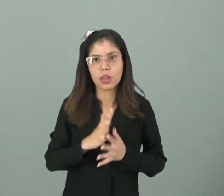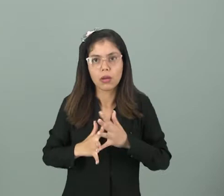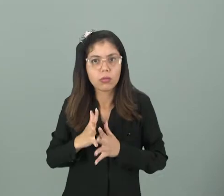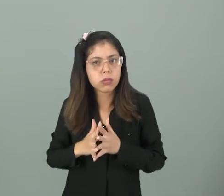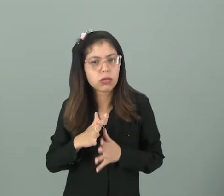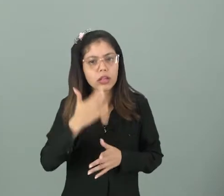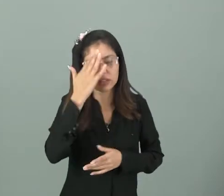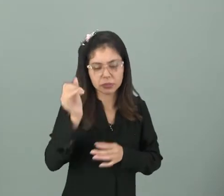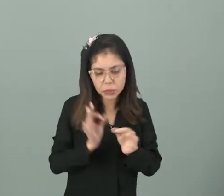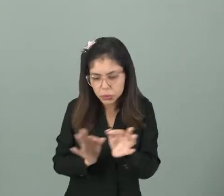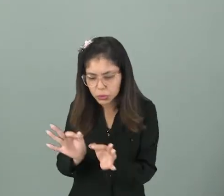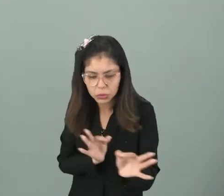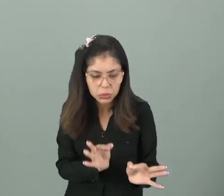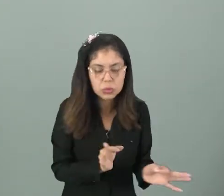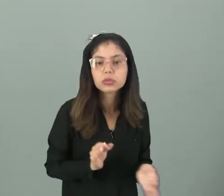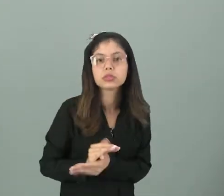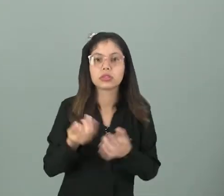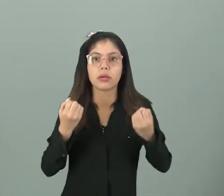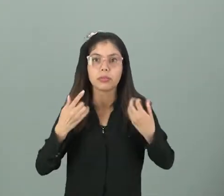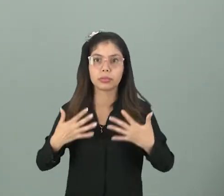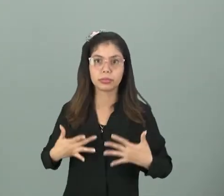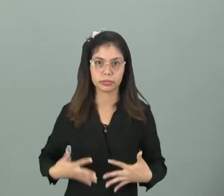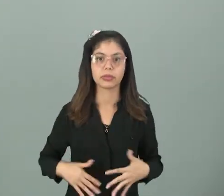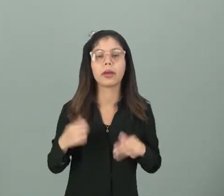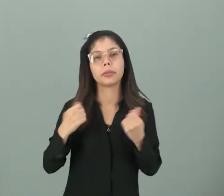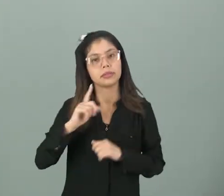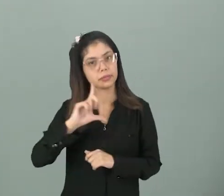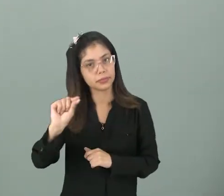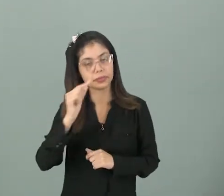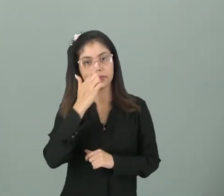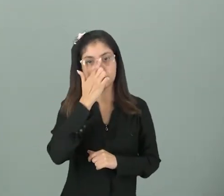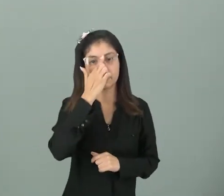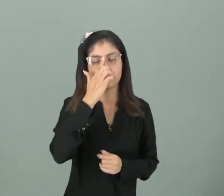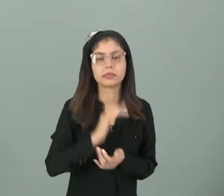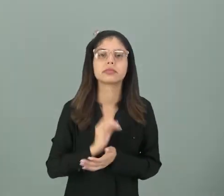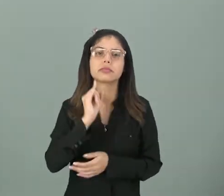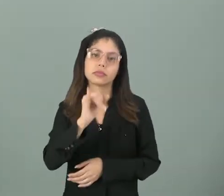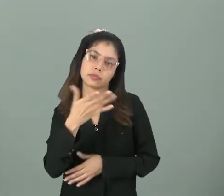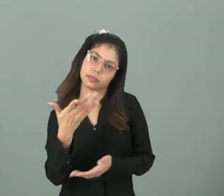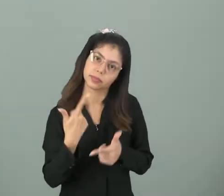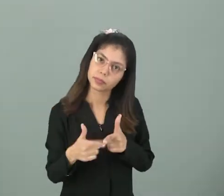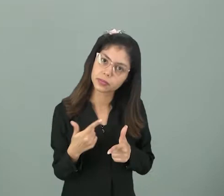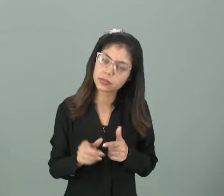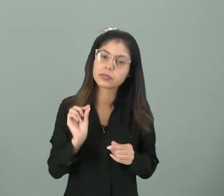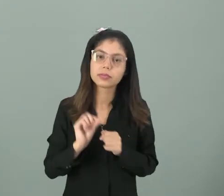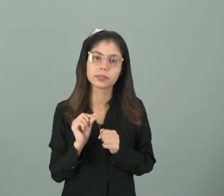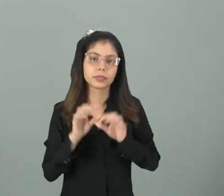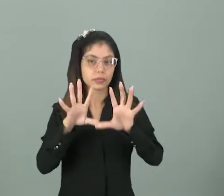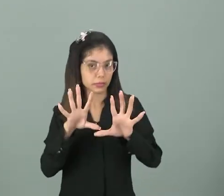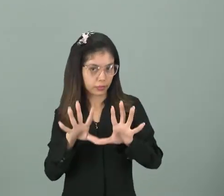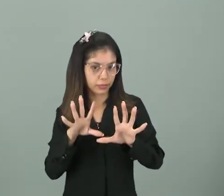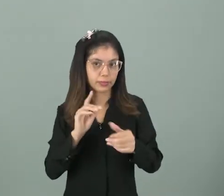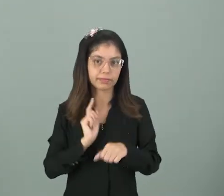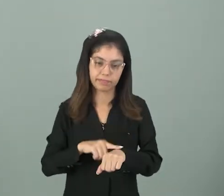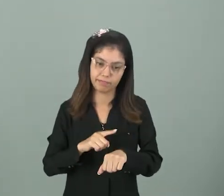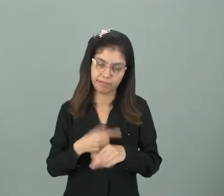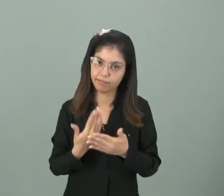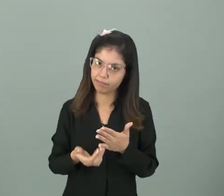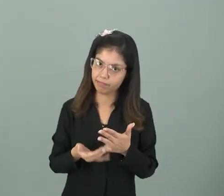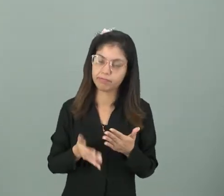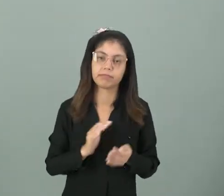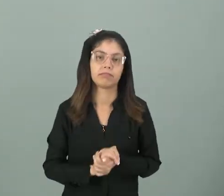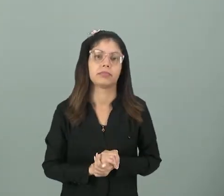complicado também de você se organizar, de você se arrumar na hora que você precisa sair. E isso já é um problema aí que faz com que você desperdice o seu